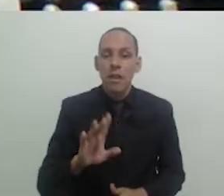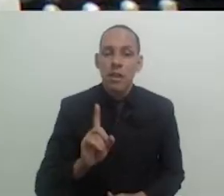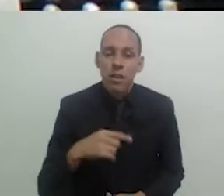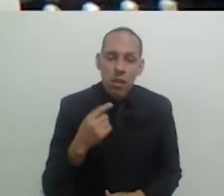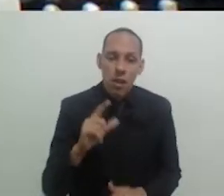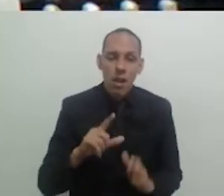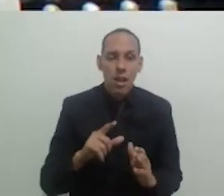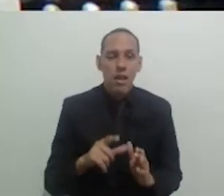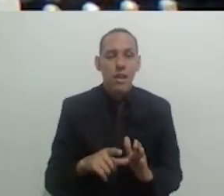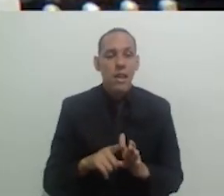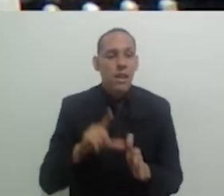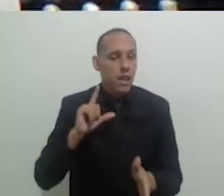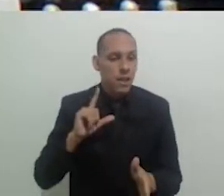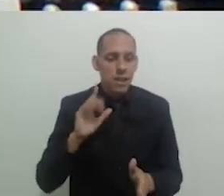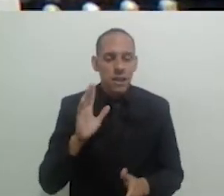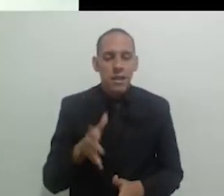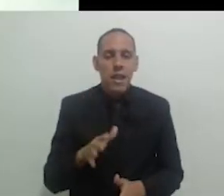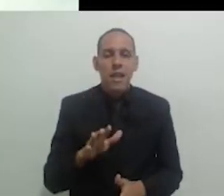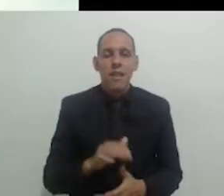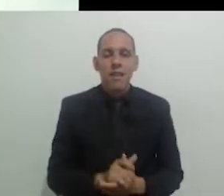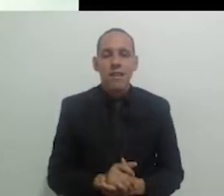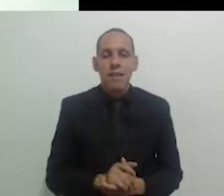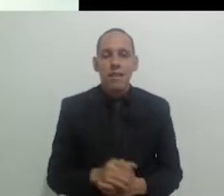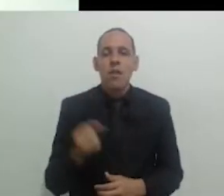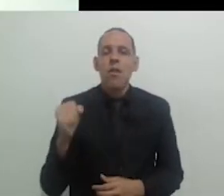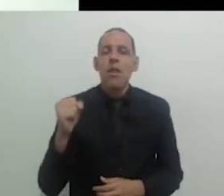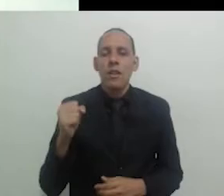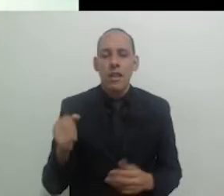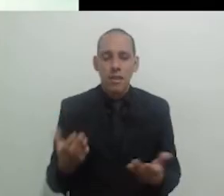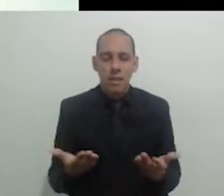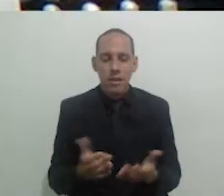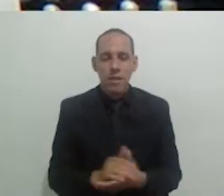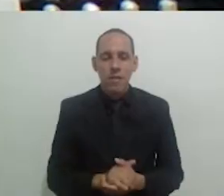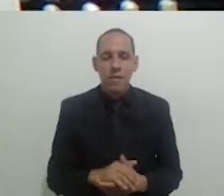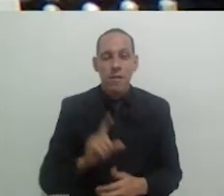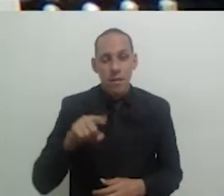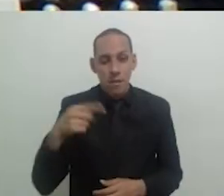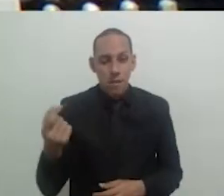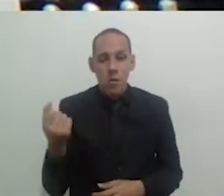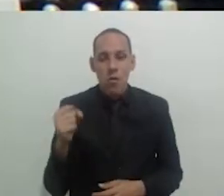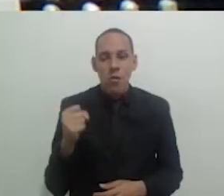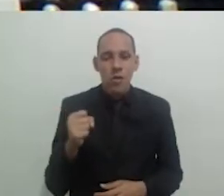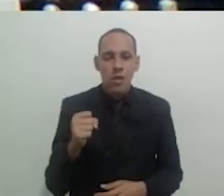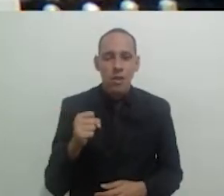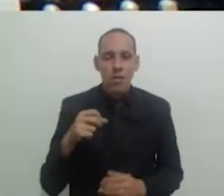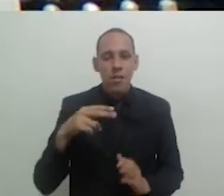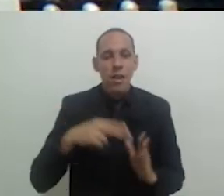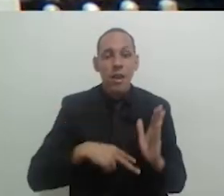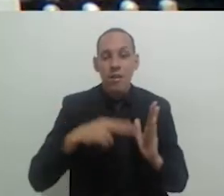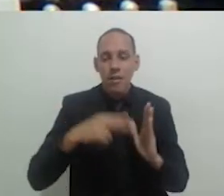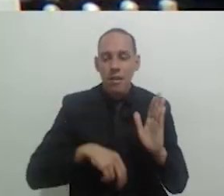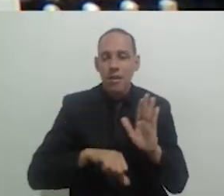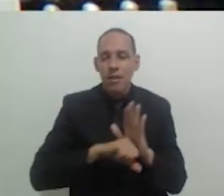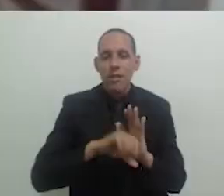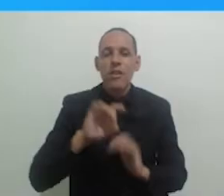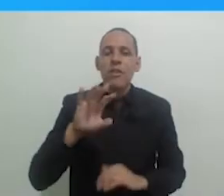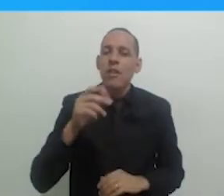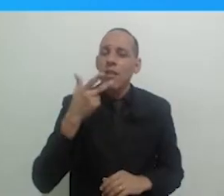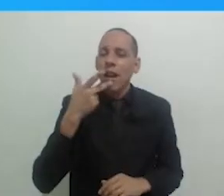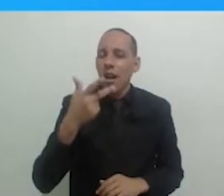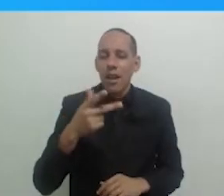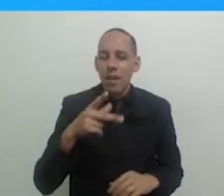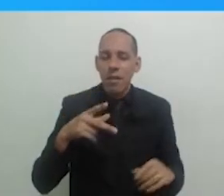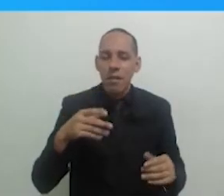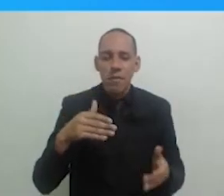No oitavo. Vamos para o oitavo, a revisão criminal. Desculpe, só para ler aqui, para encerrar o assunto,